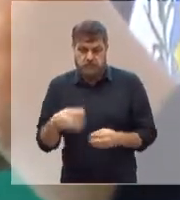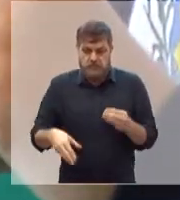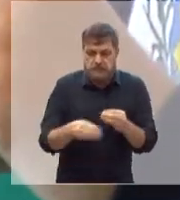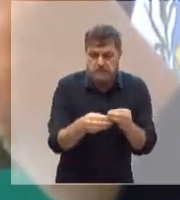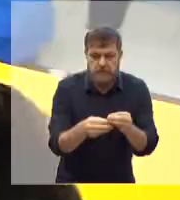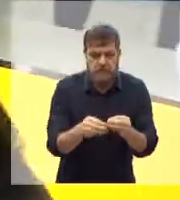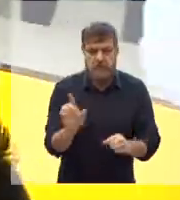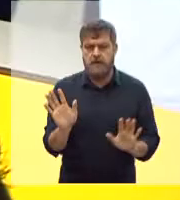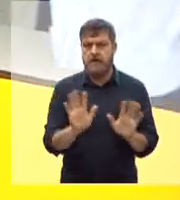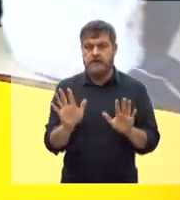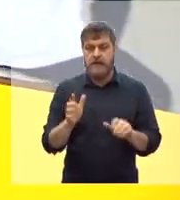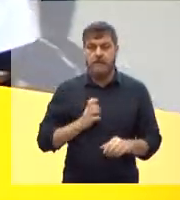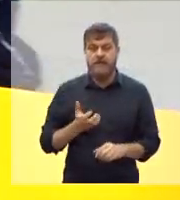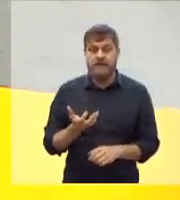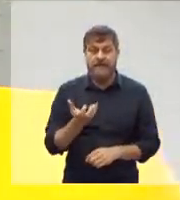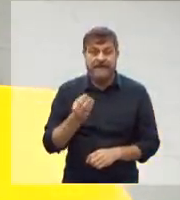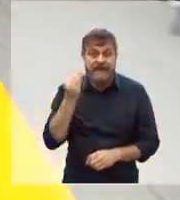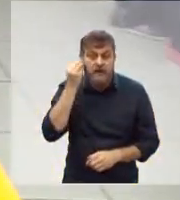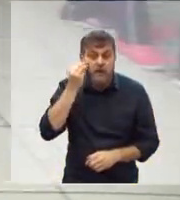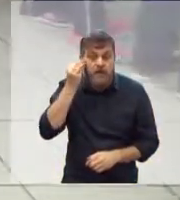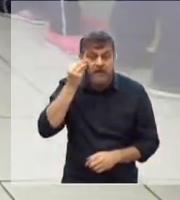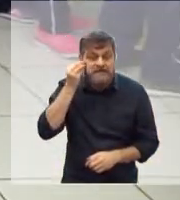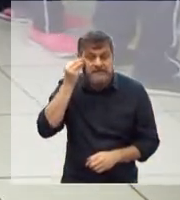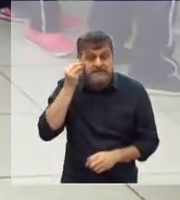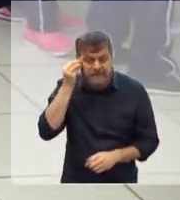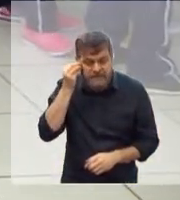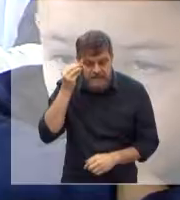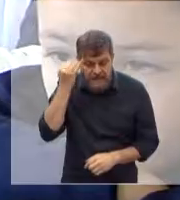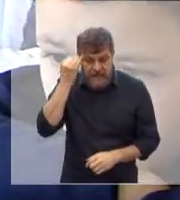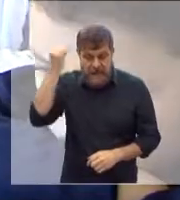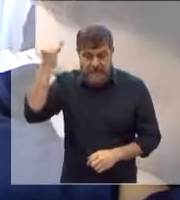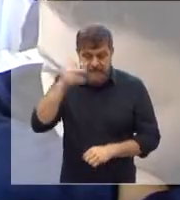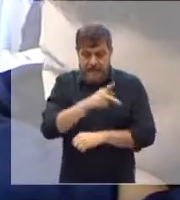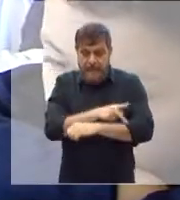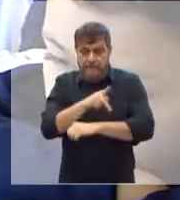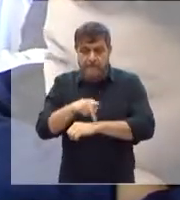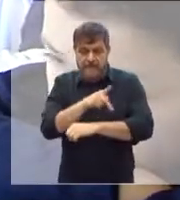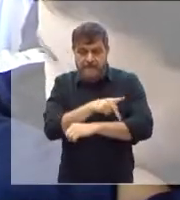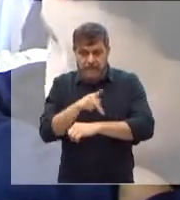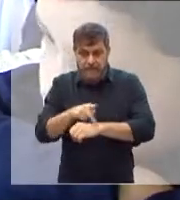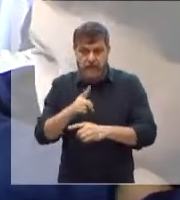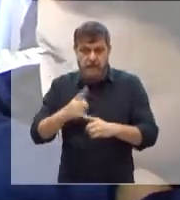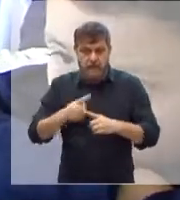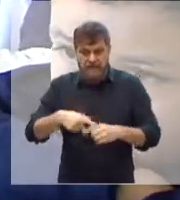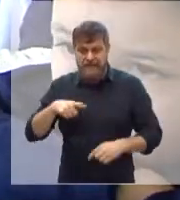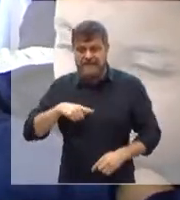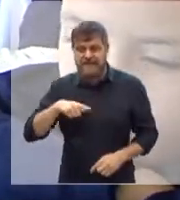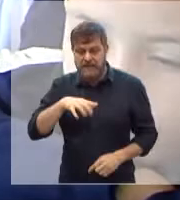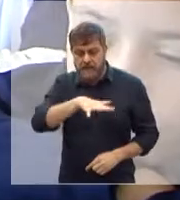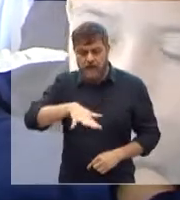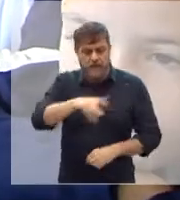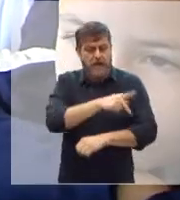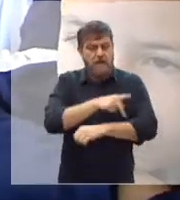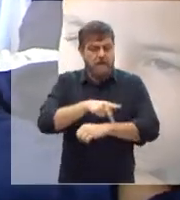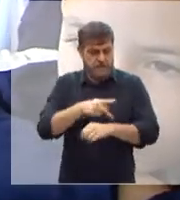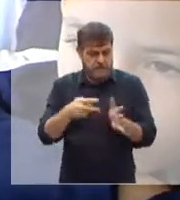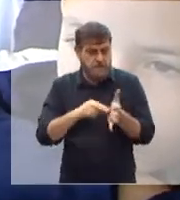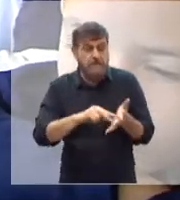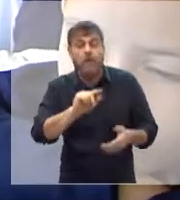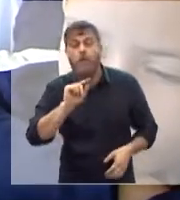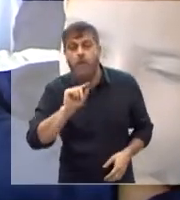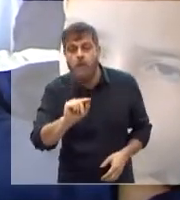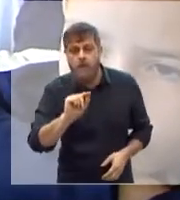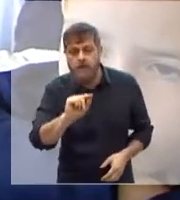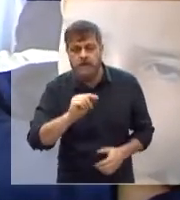o recurso. Eu estou tentando mostrar a ideia pedagógica, porque existe uma pedagogia que é